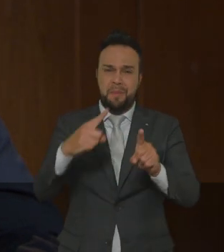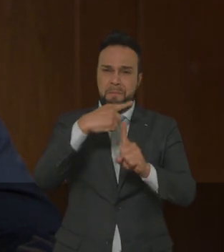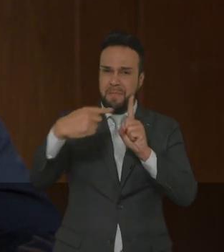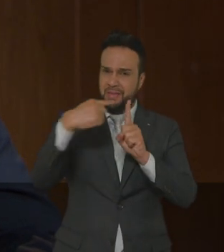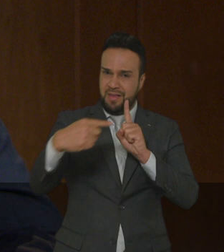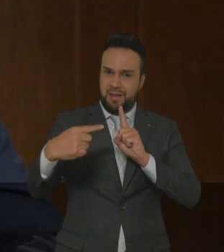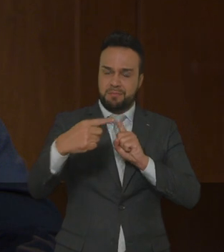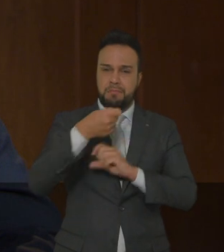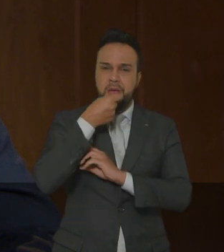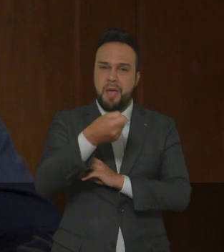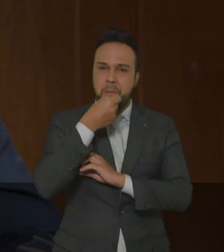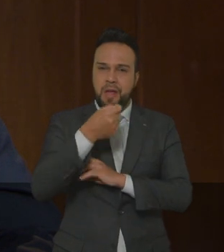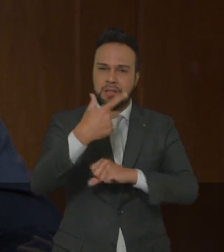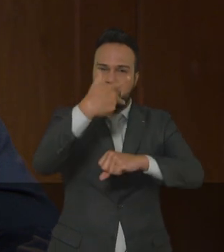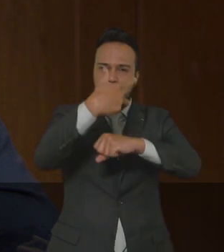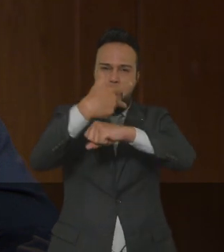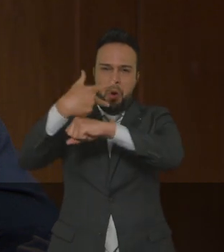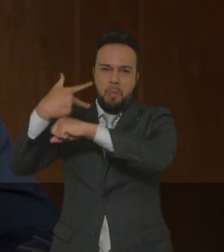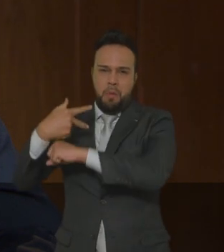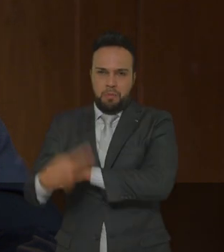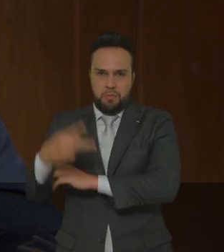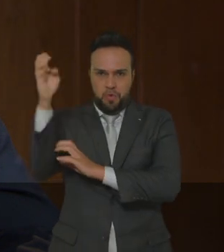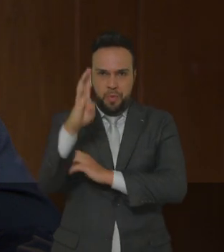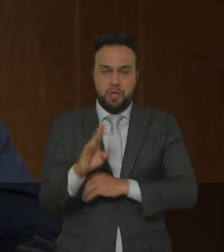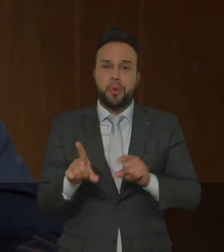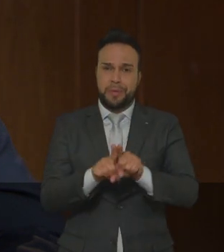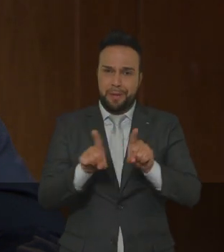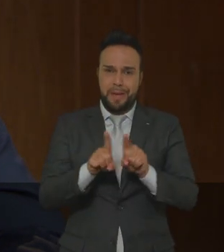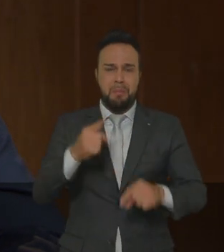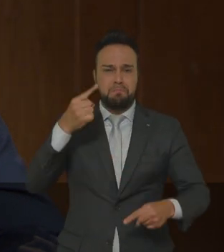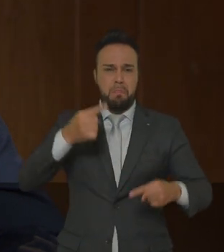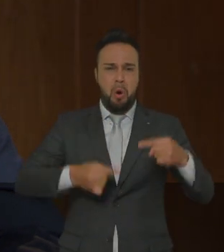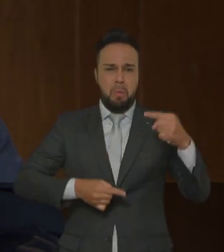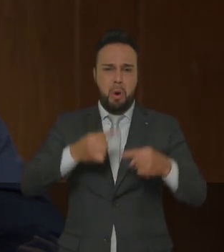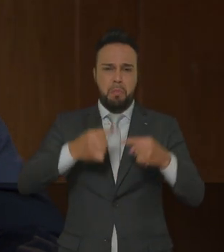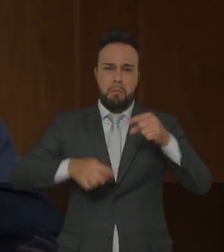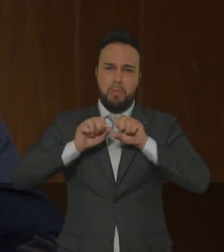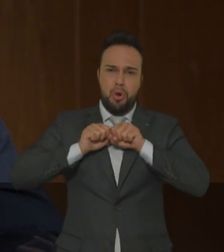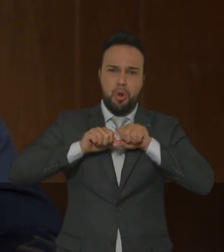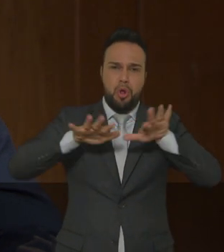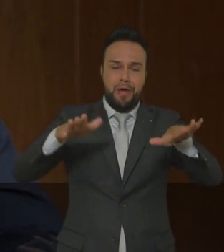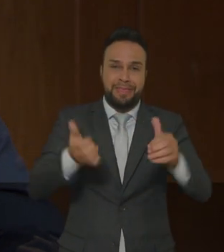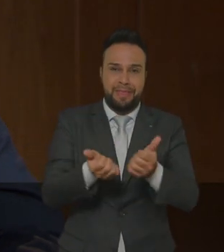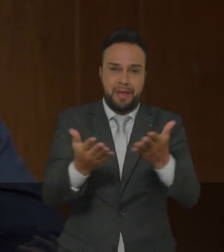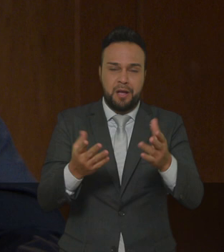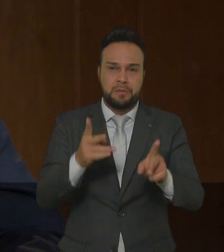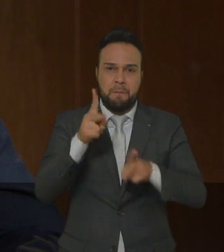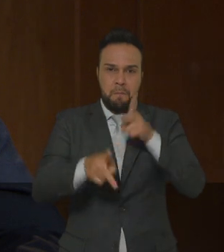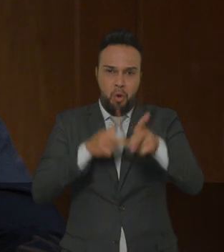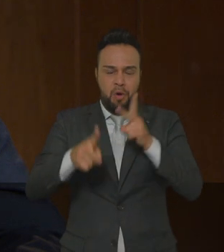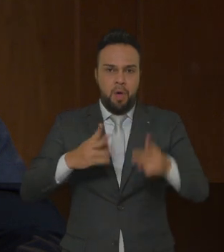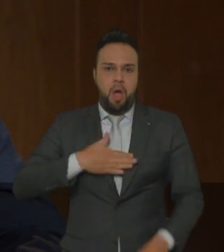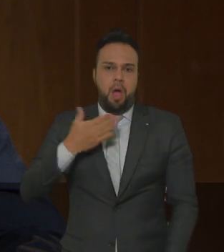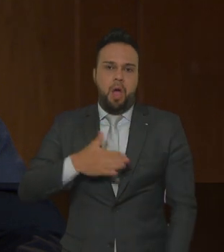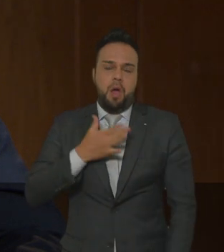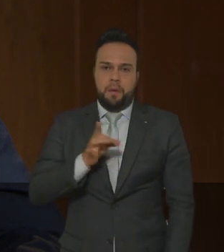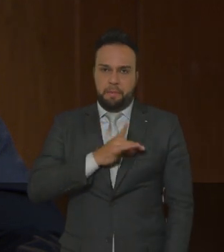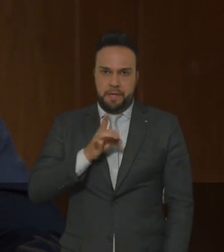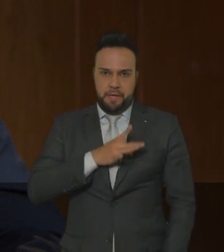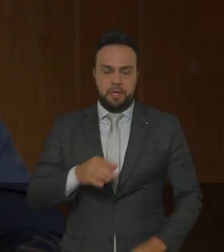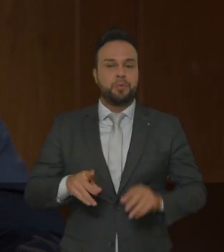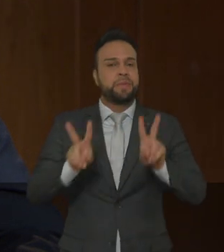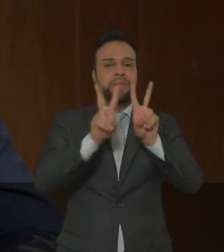parcela da Imprensa brasileira também politizou o vírus disseminando o Pânico entre a